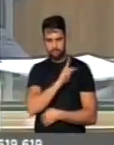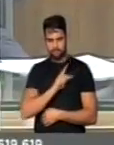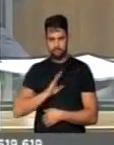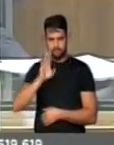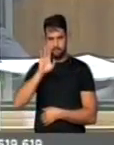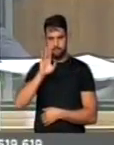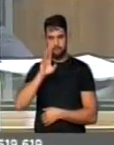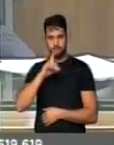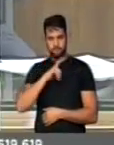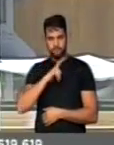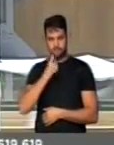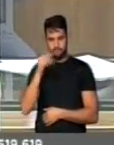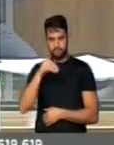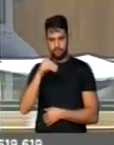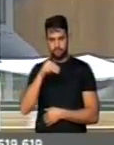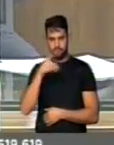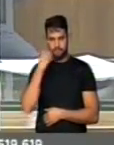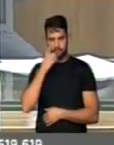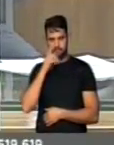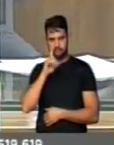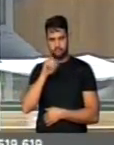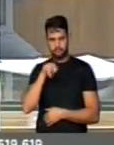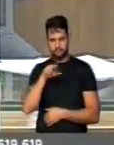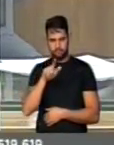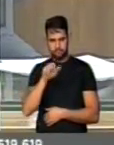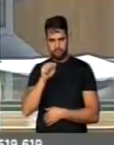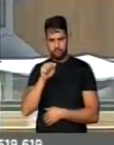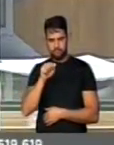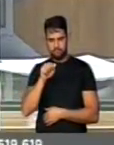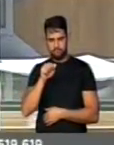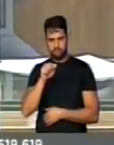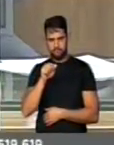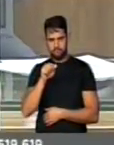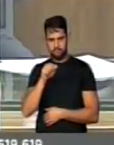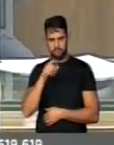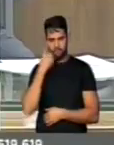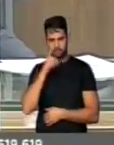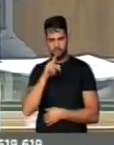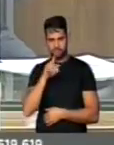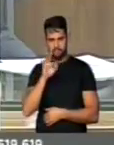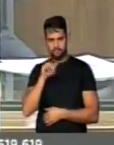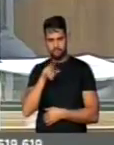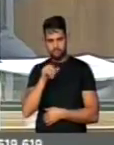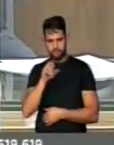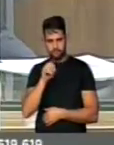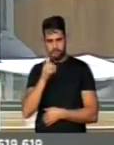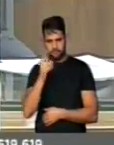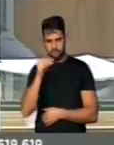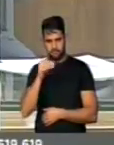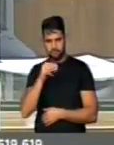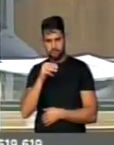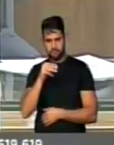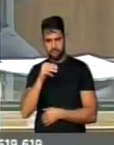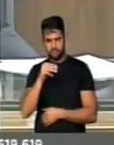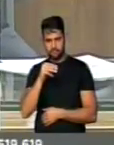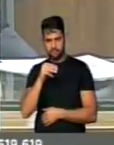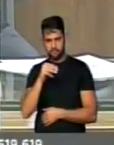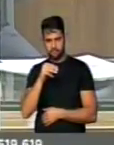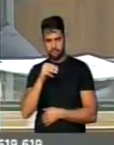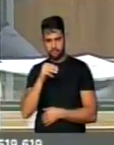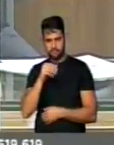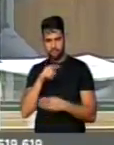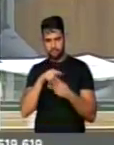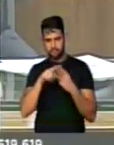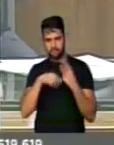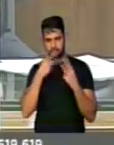Presidente, só para um minuto. Um minuto, deputado Domingos, deputado Floriano. Um minuto.